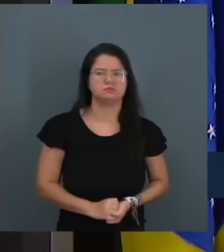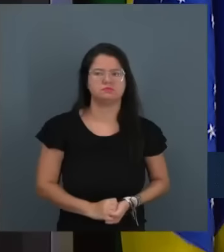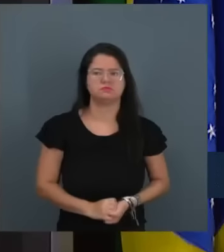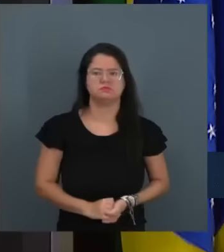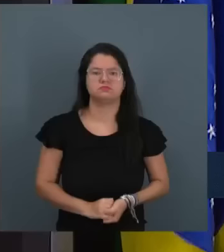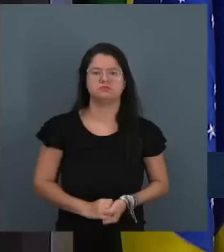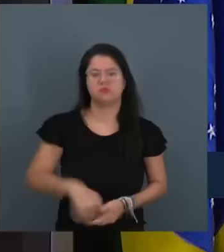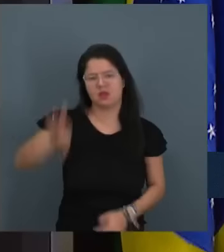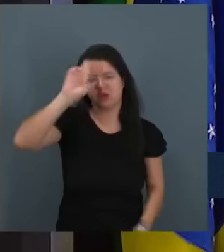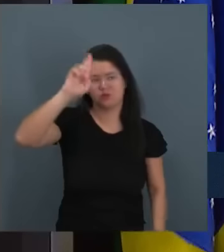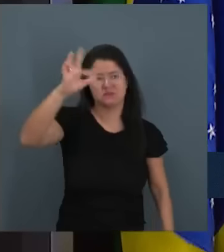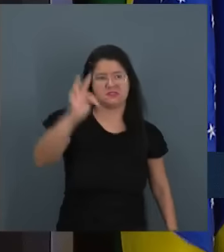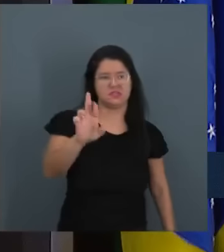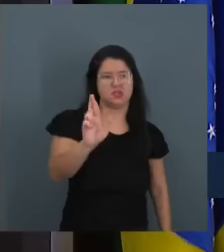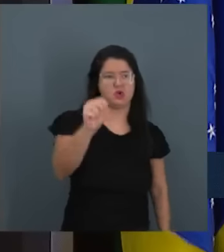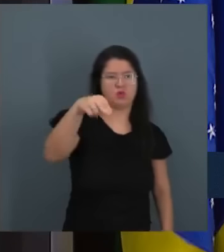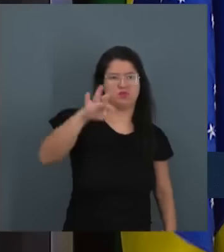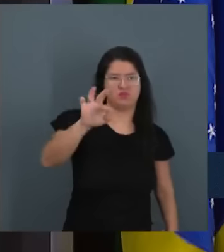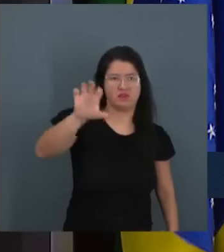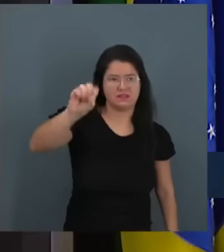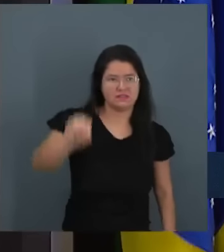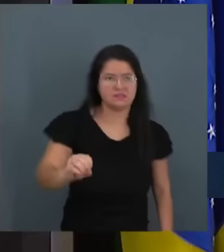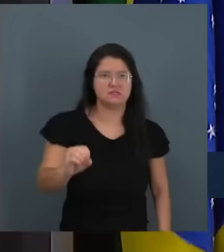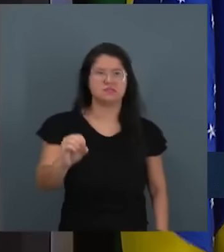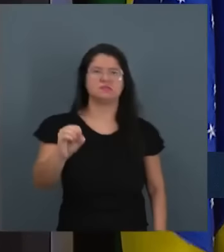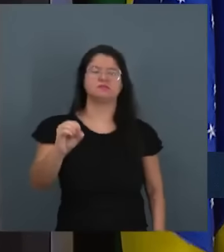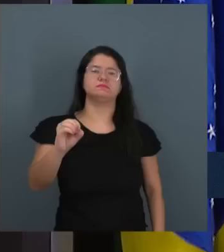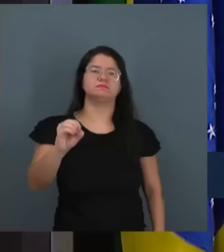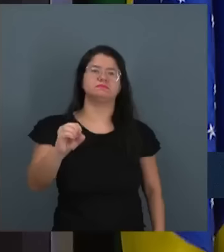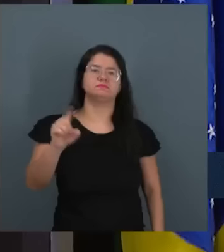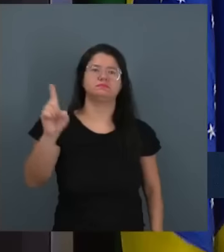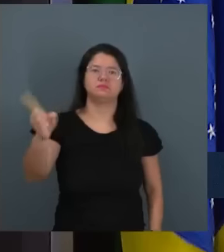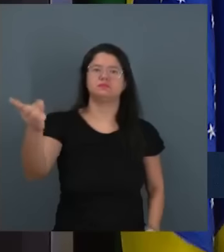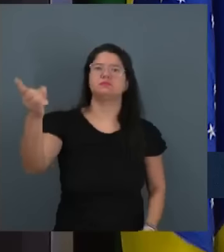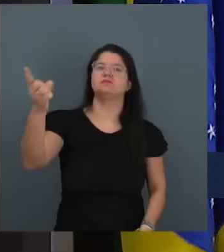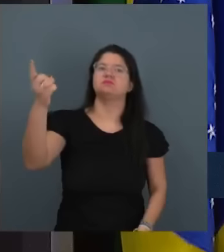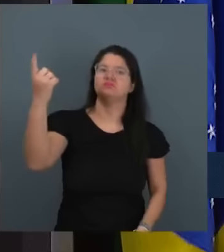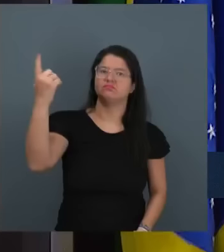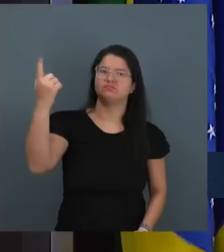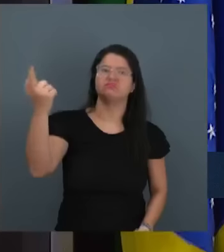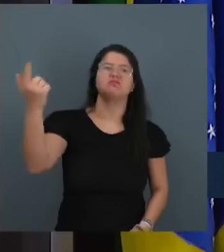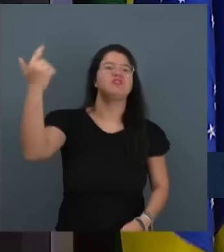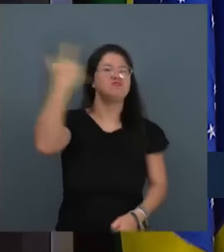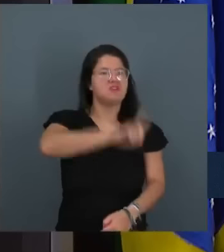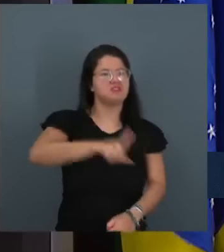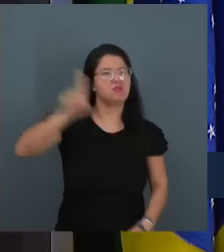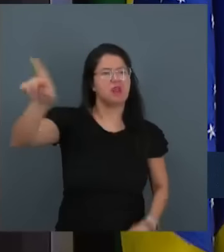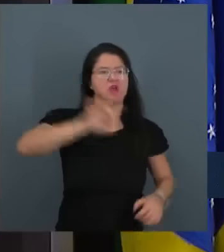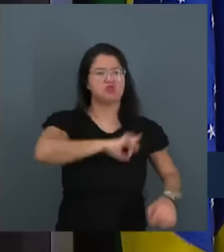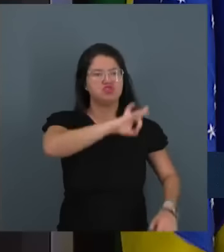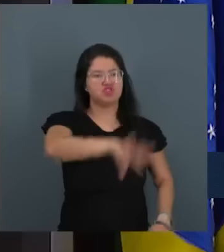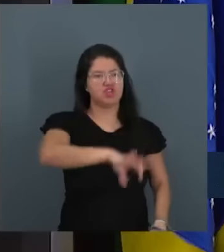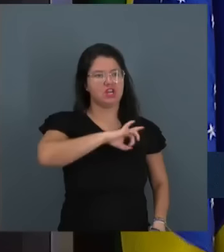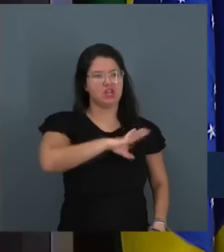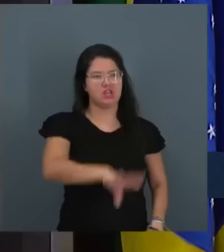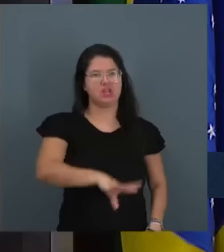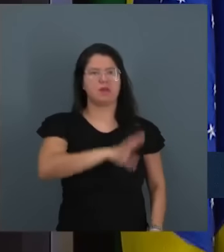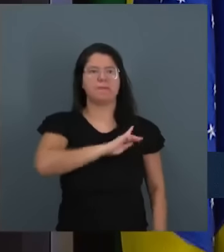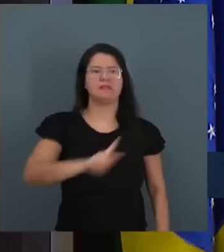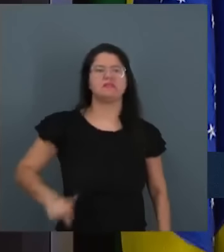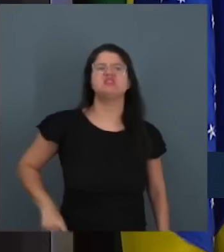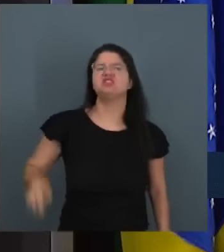O senhor Francisco Cast foi eleito presidente do Chile. De